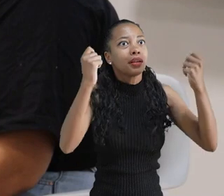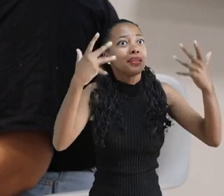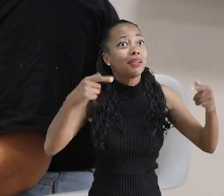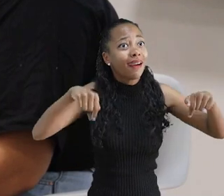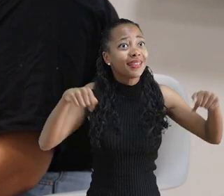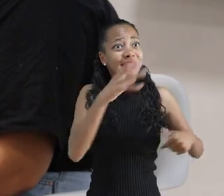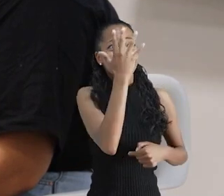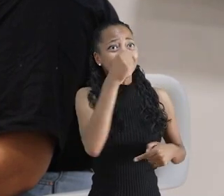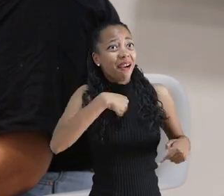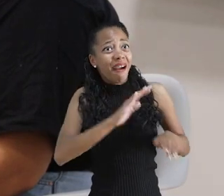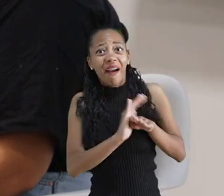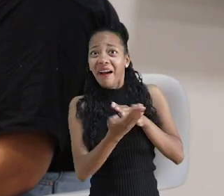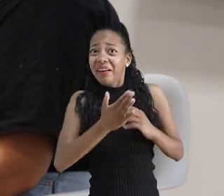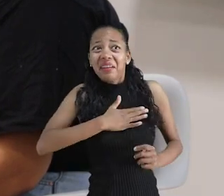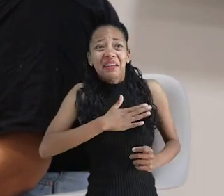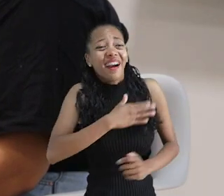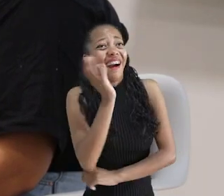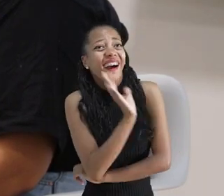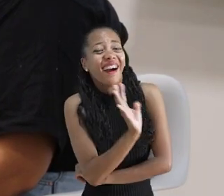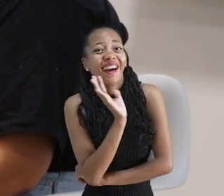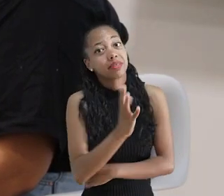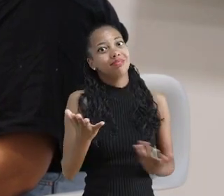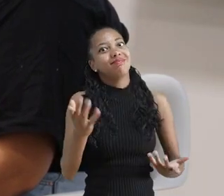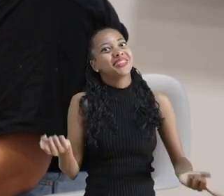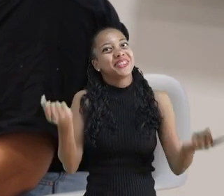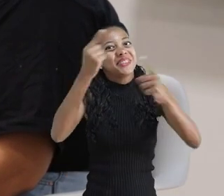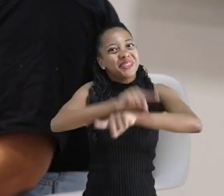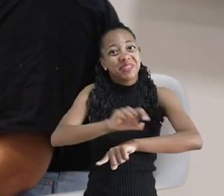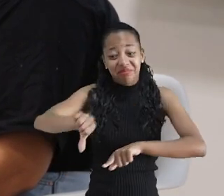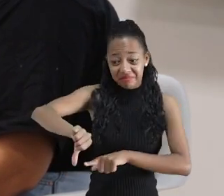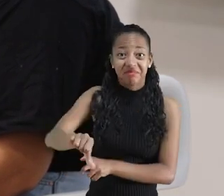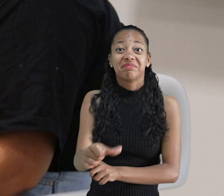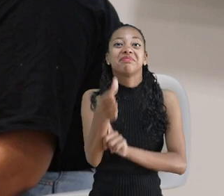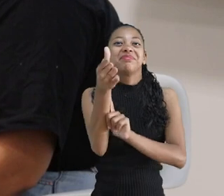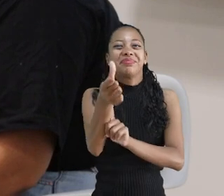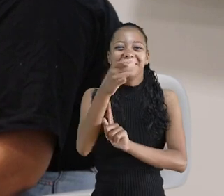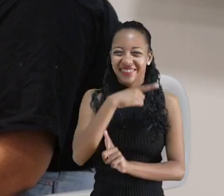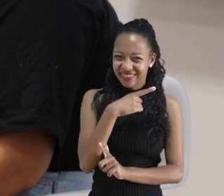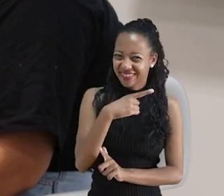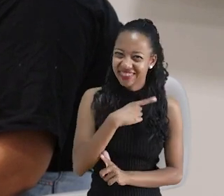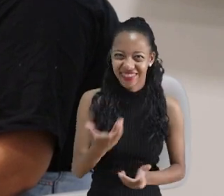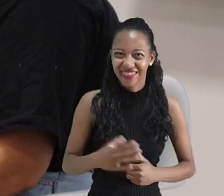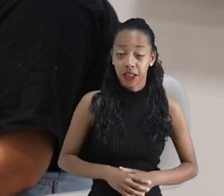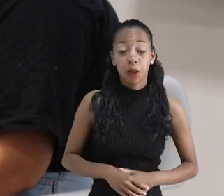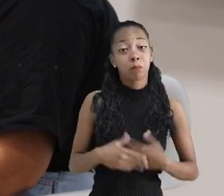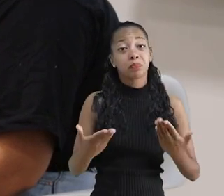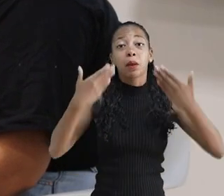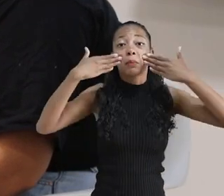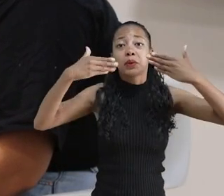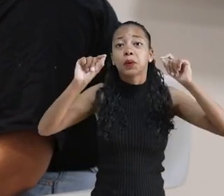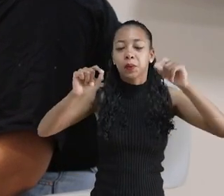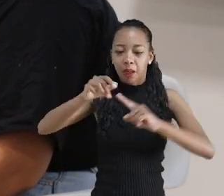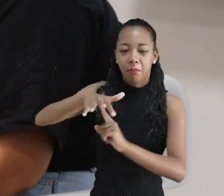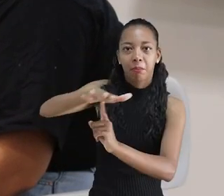eh visões diferentes sobre o carnaval e tudo já foi interessante a gente fez a exibição em pressa pública então ali lotado de